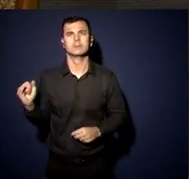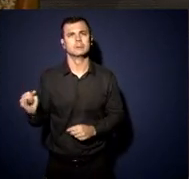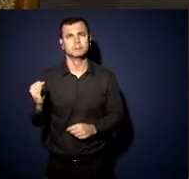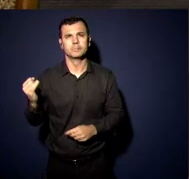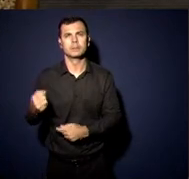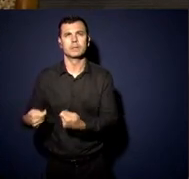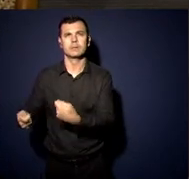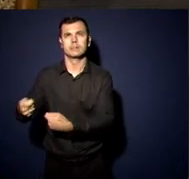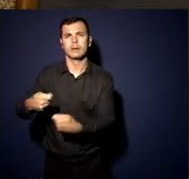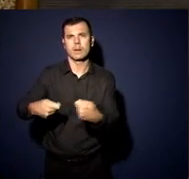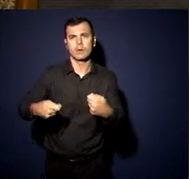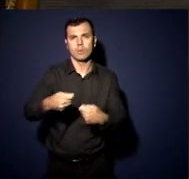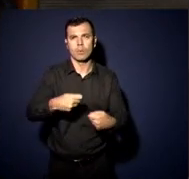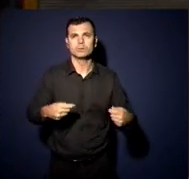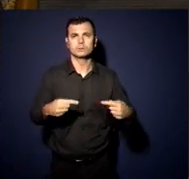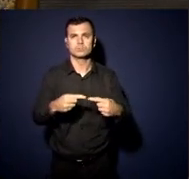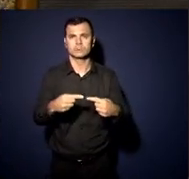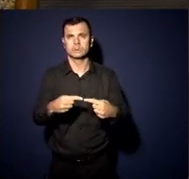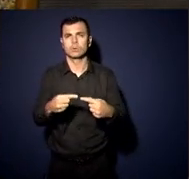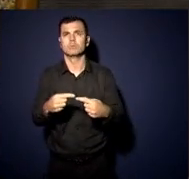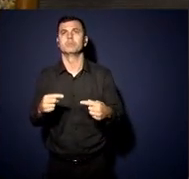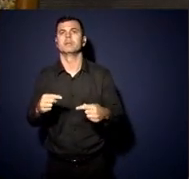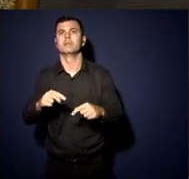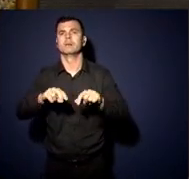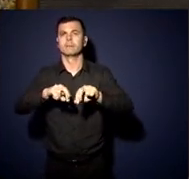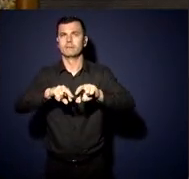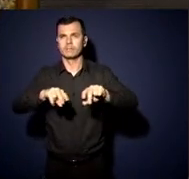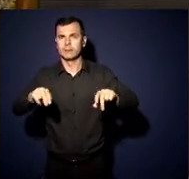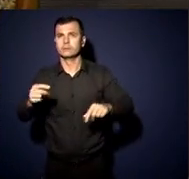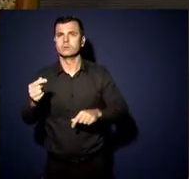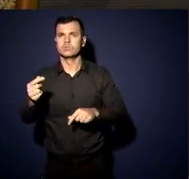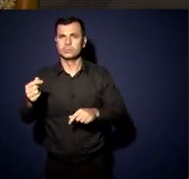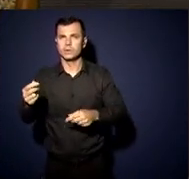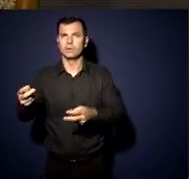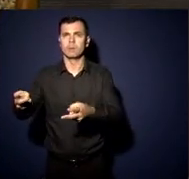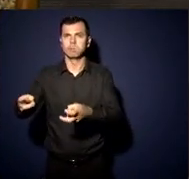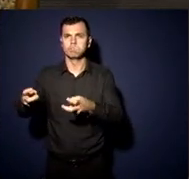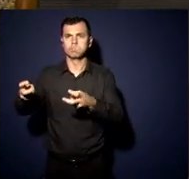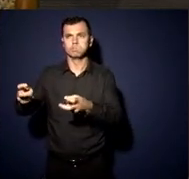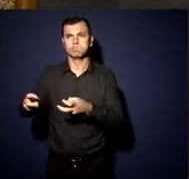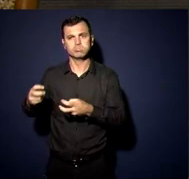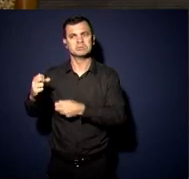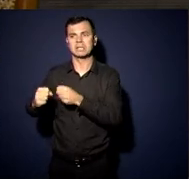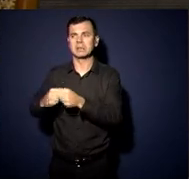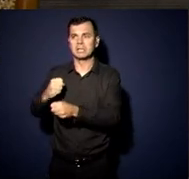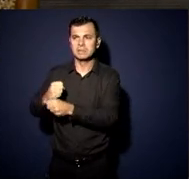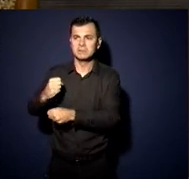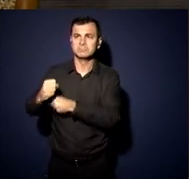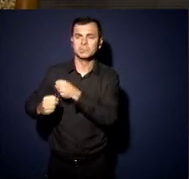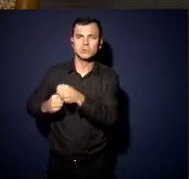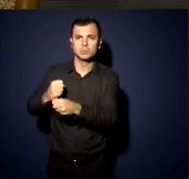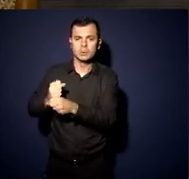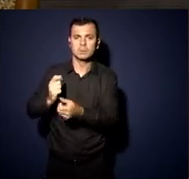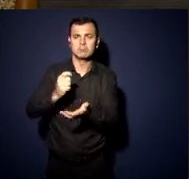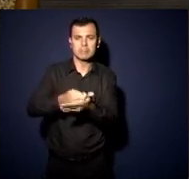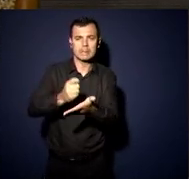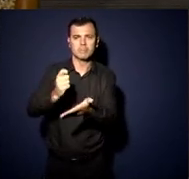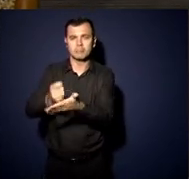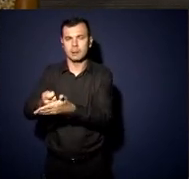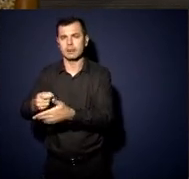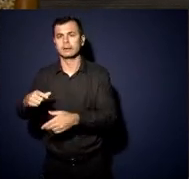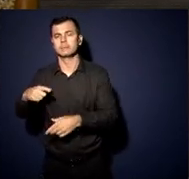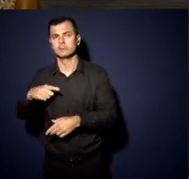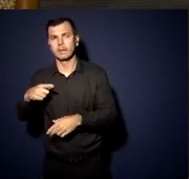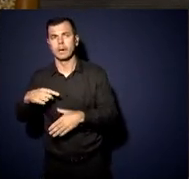que já tem criticidade em termos de recorrência de receita maturidade de despesa público-alvo que